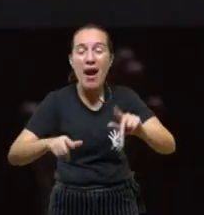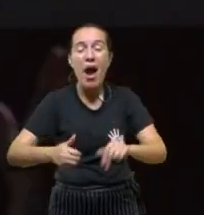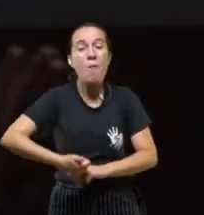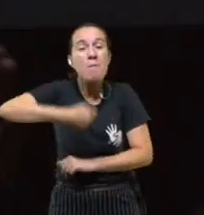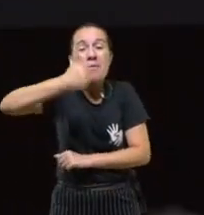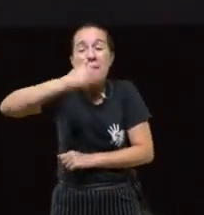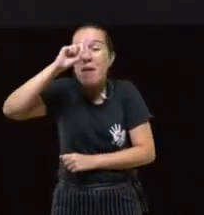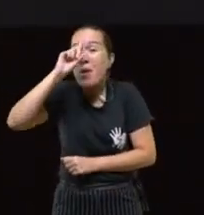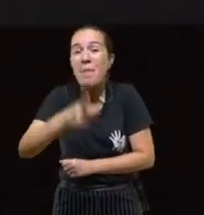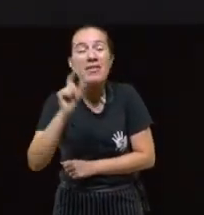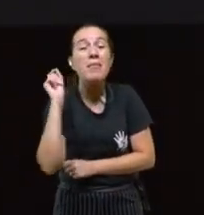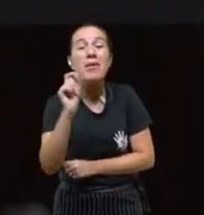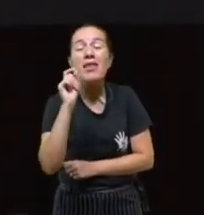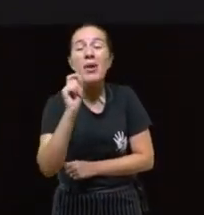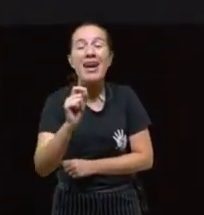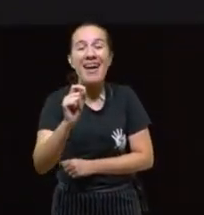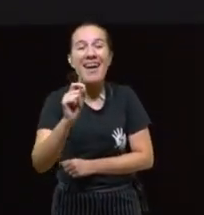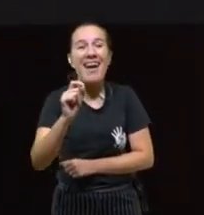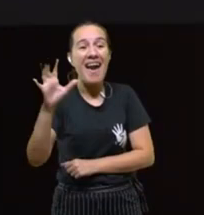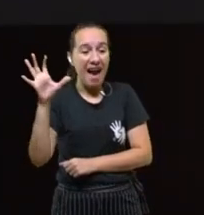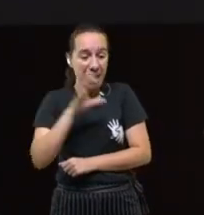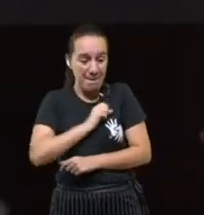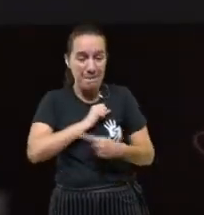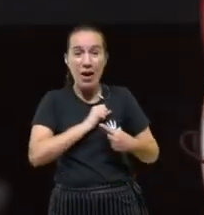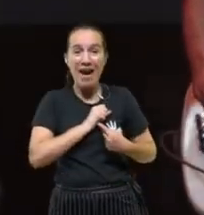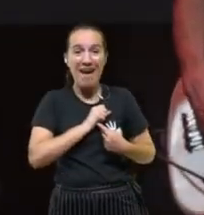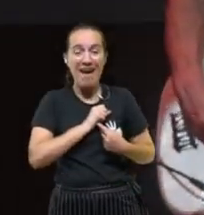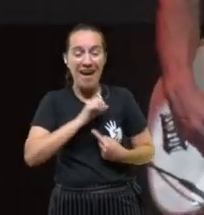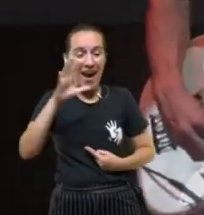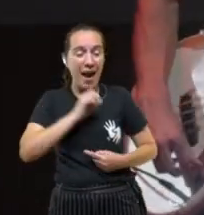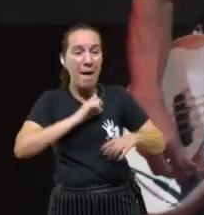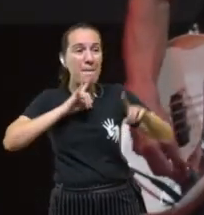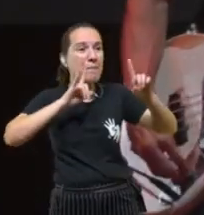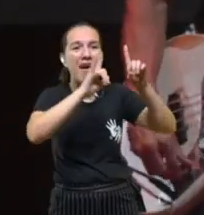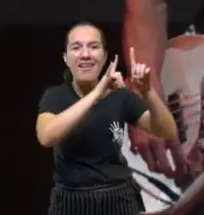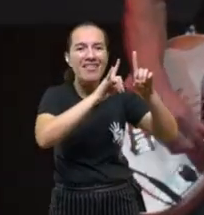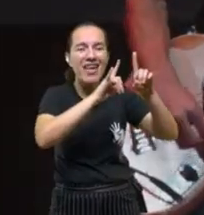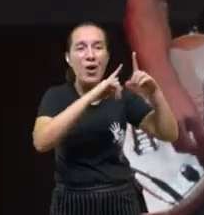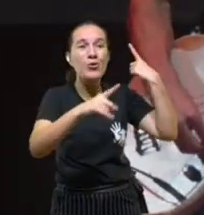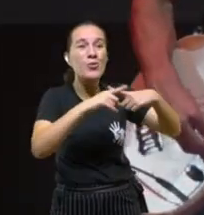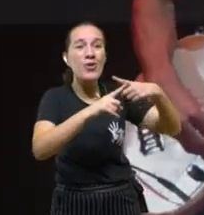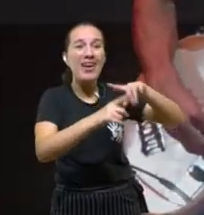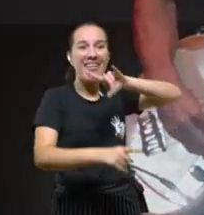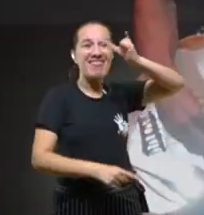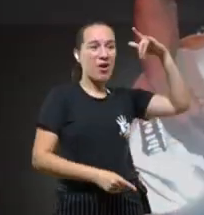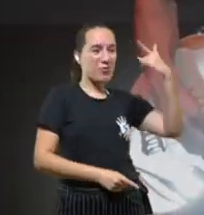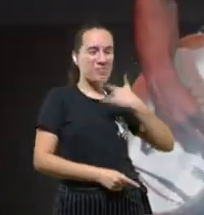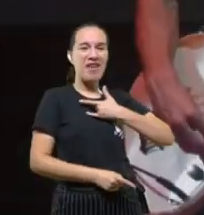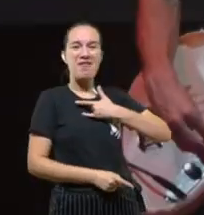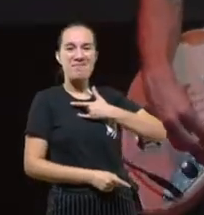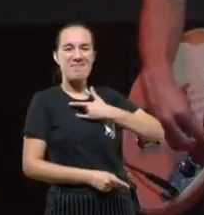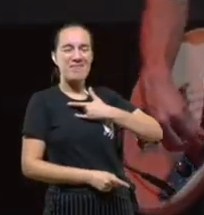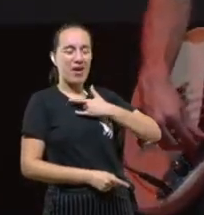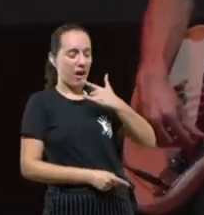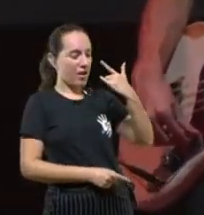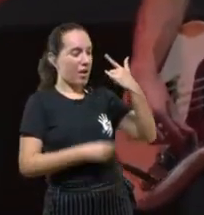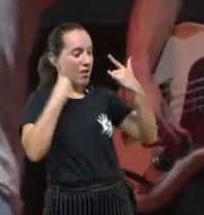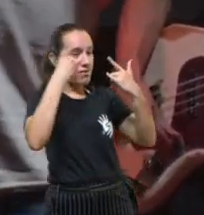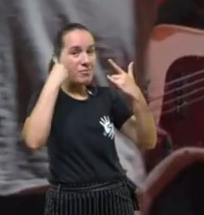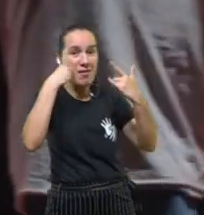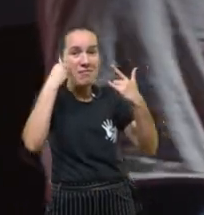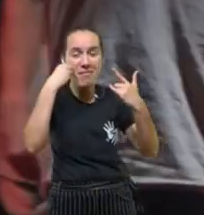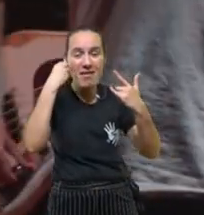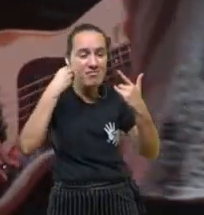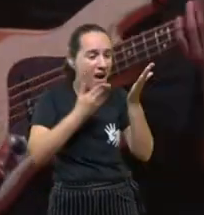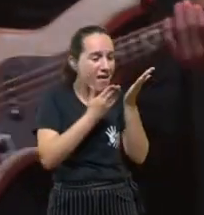o amor. É entender o seu amor, é andar nesse amor. Rouba